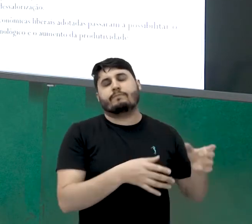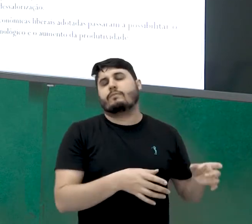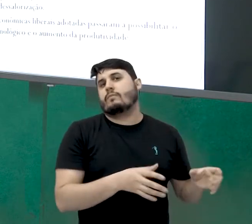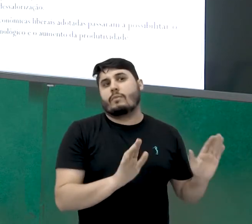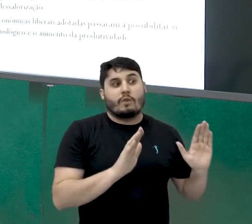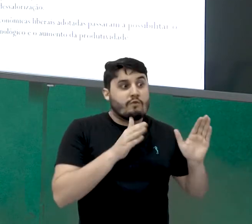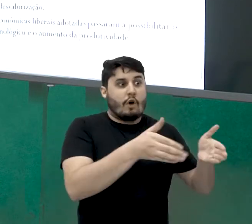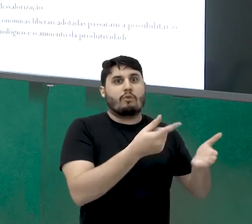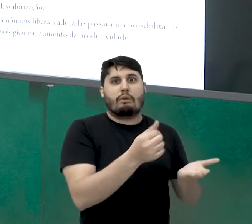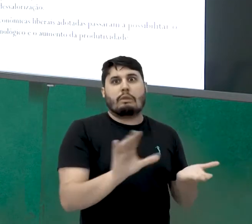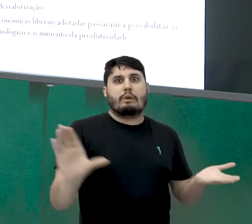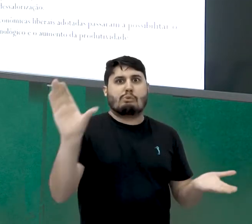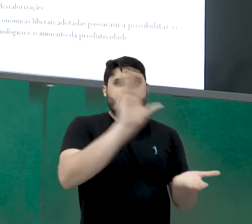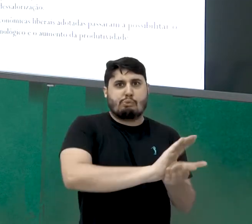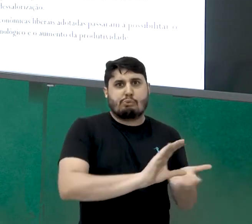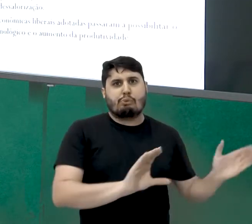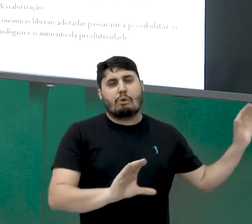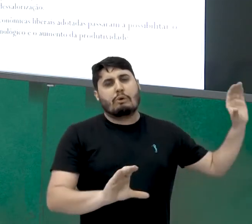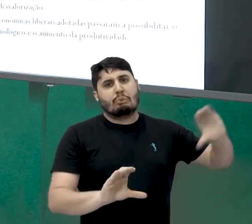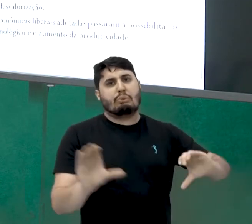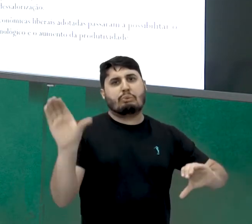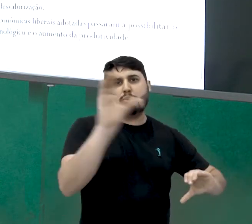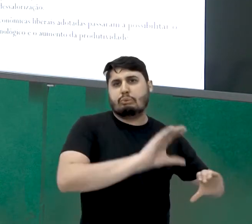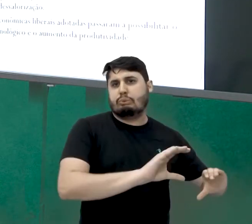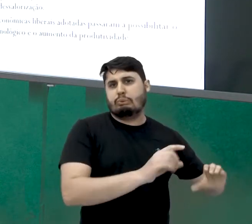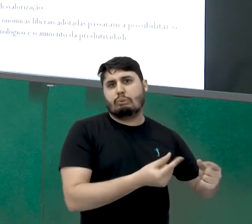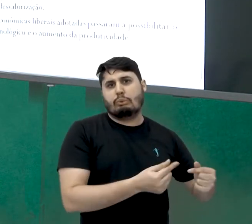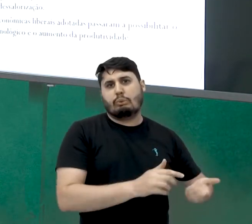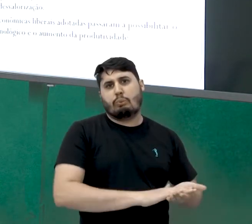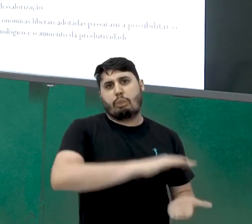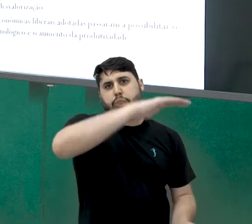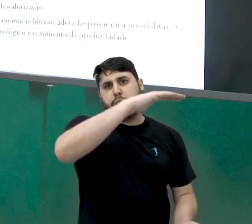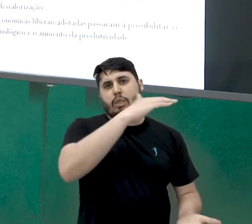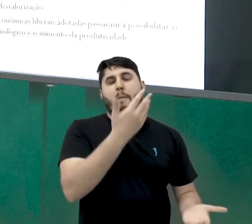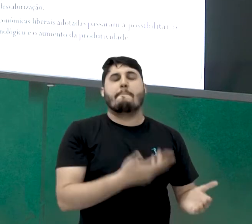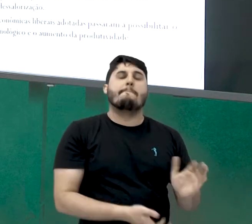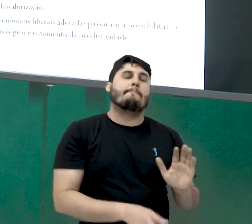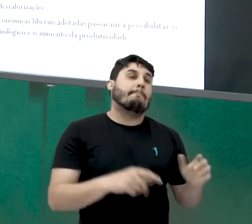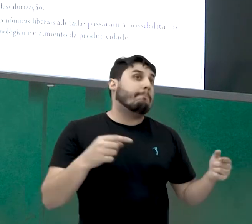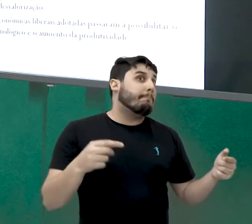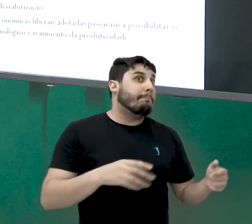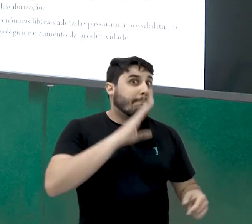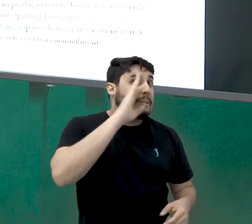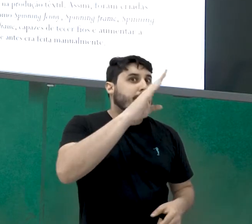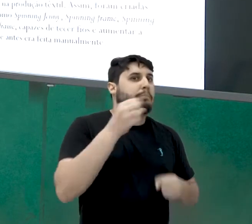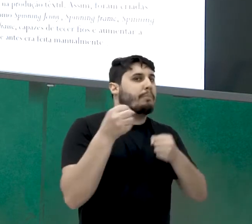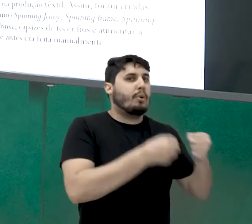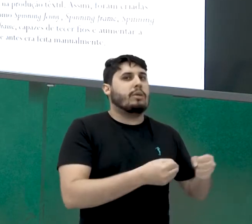passam a ser os grandes centros produtivos e econômicos do mundo daquela época.